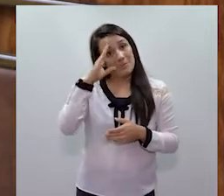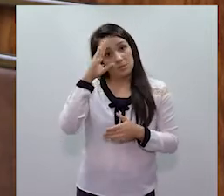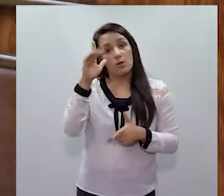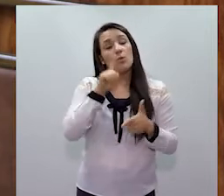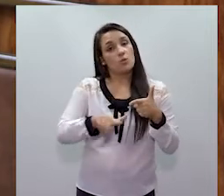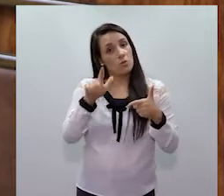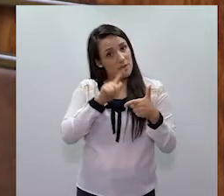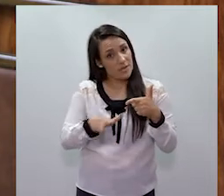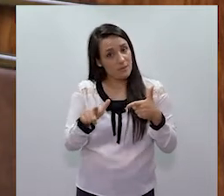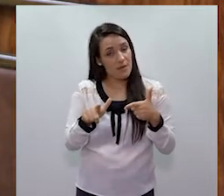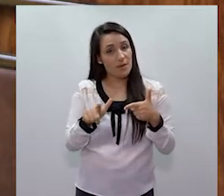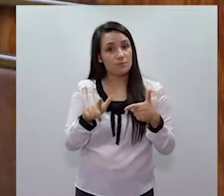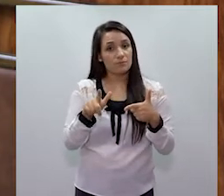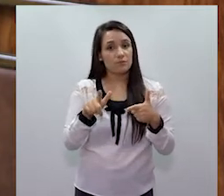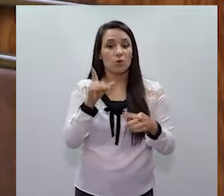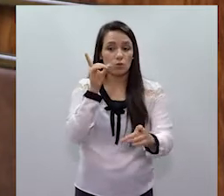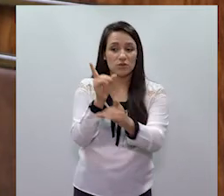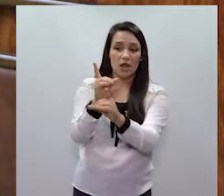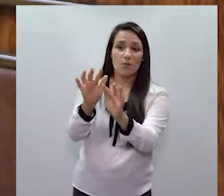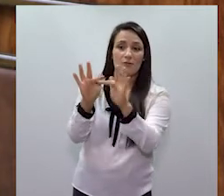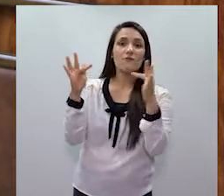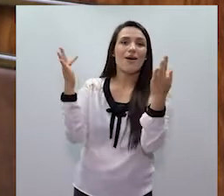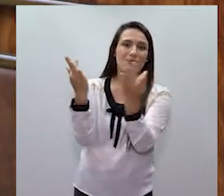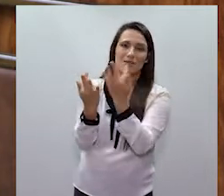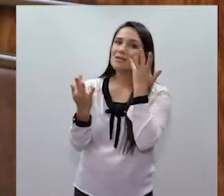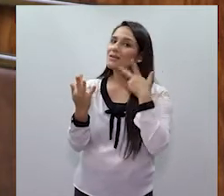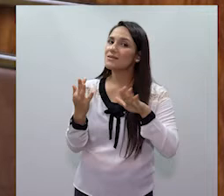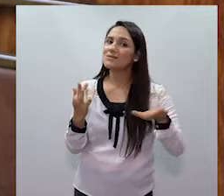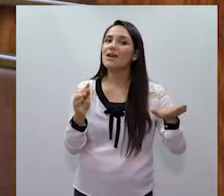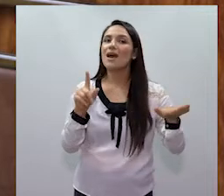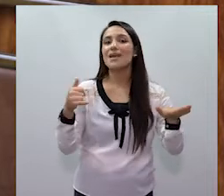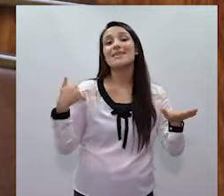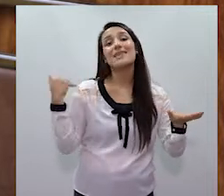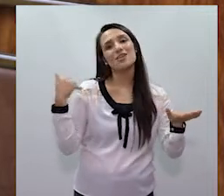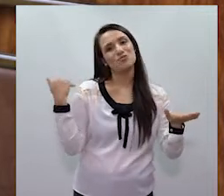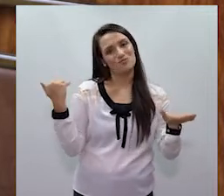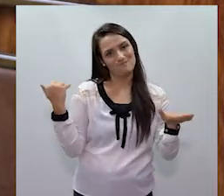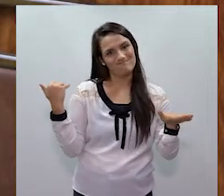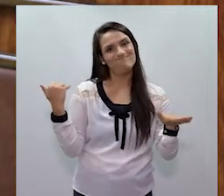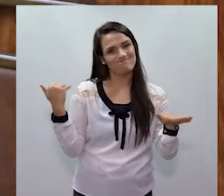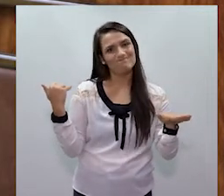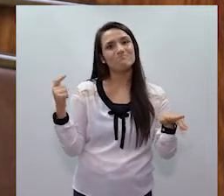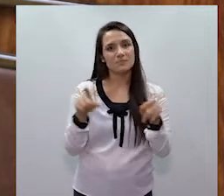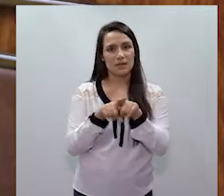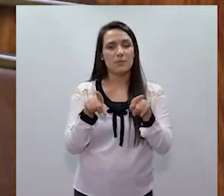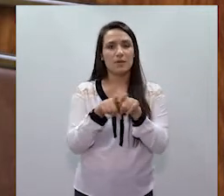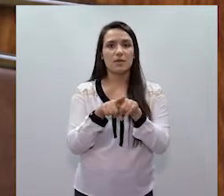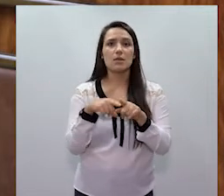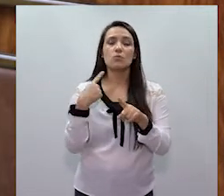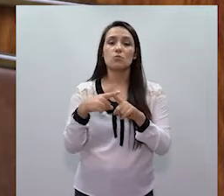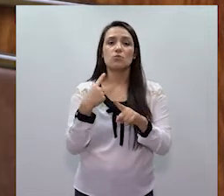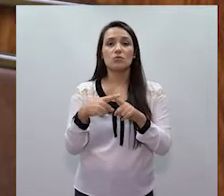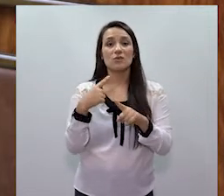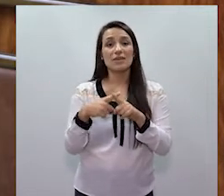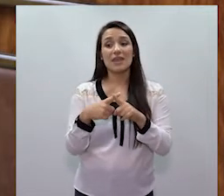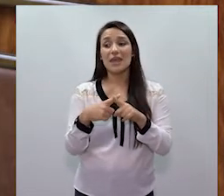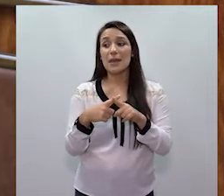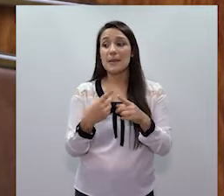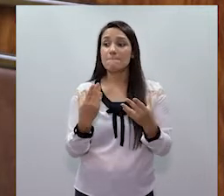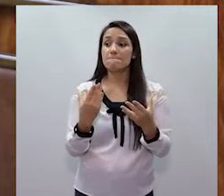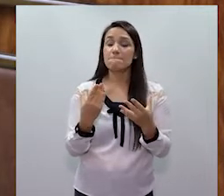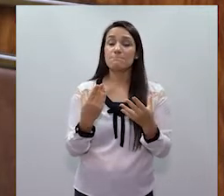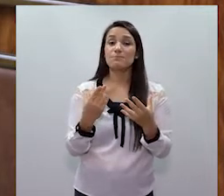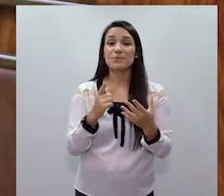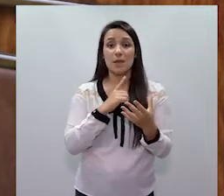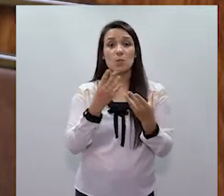nossas crianças encontrem uma família é a idade delas e o fato de que muitas delas pertencem a grupos de